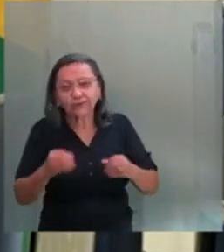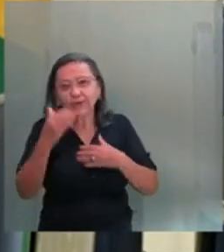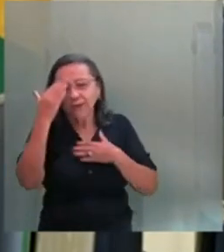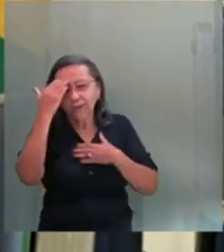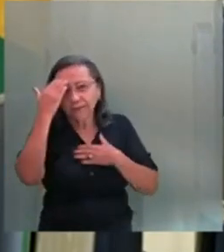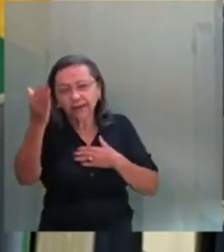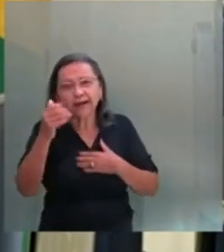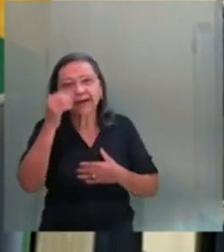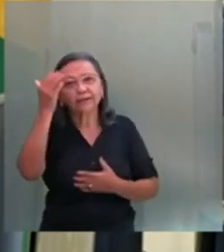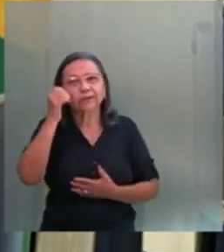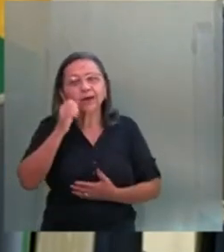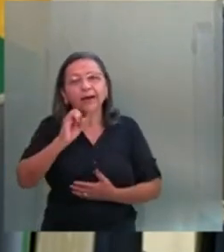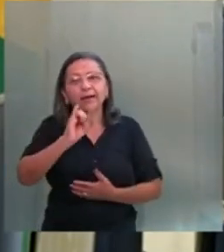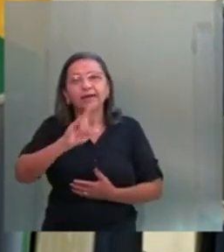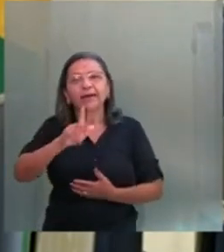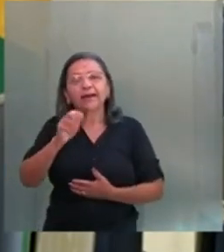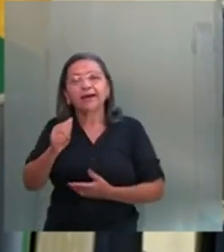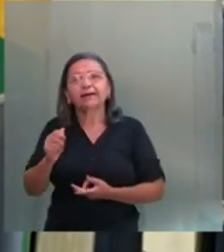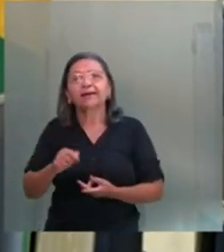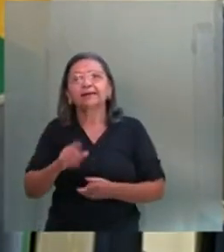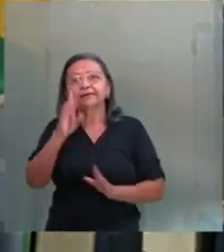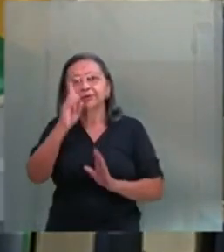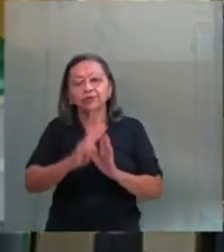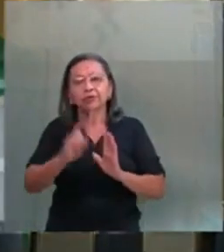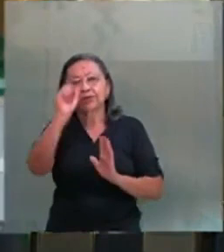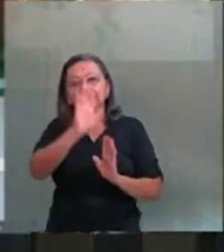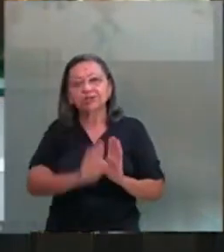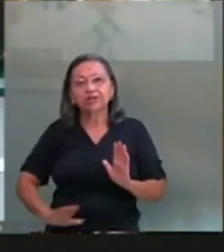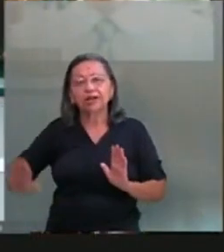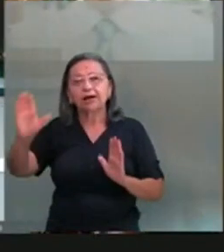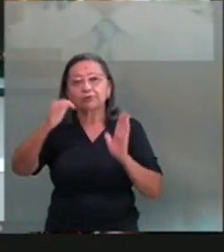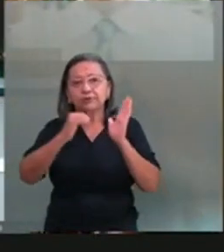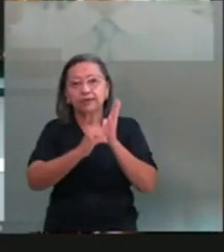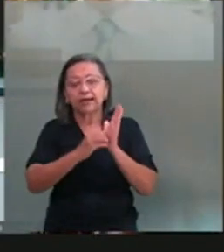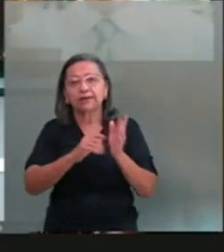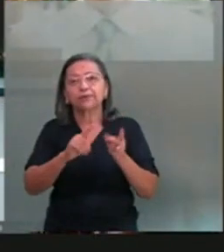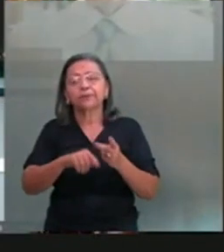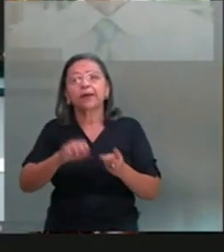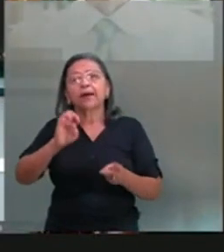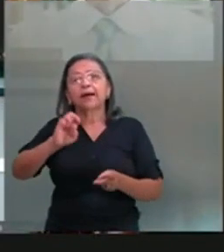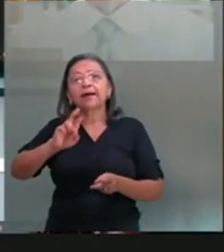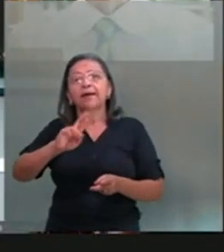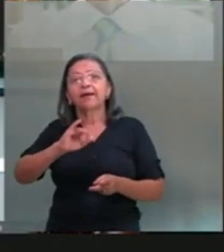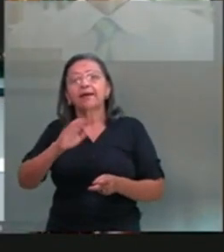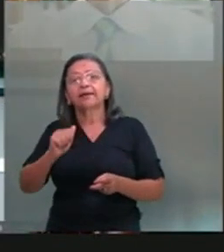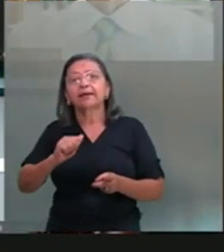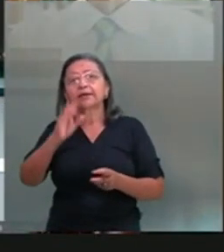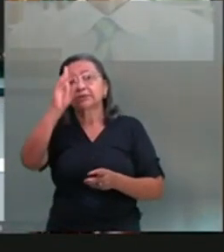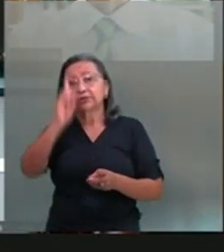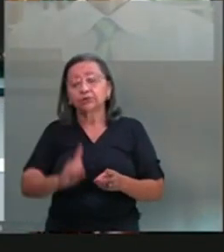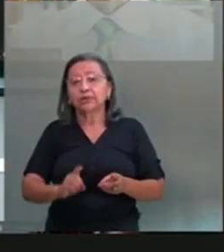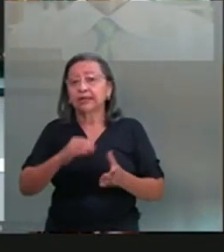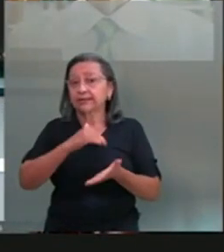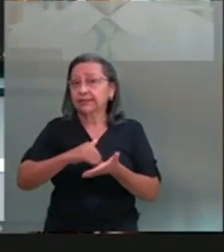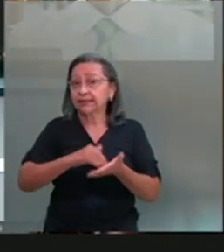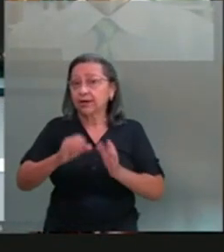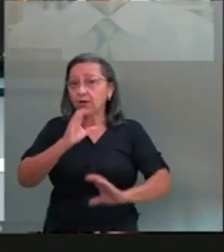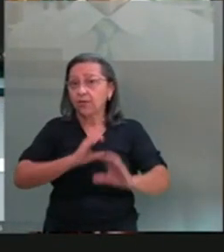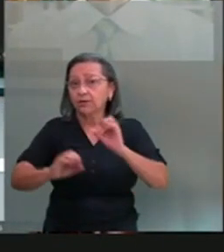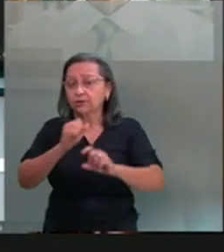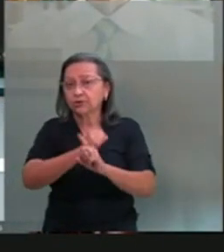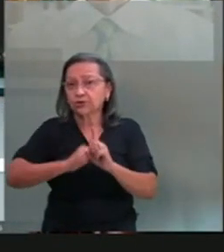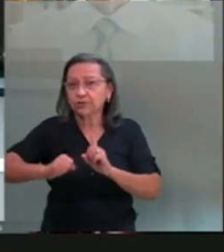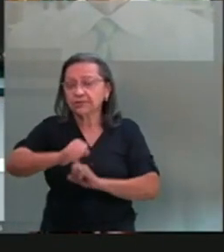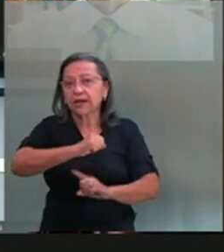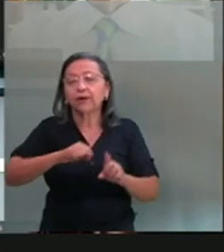Ilana Trômbica, diretora-geral do Senado, a Érica Ceolinha, diretora da Secretaria de Comunicação Social, ao